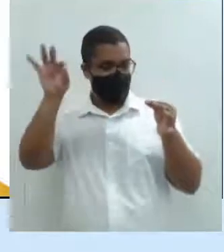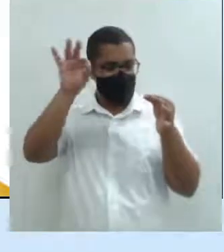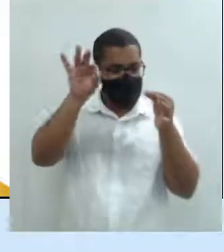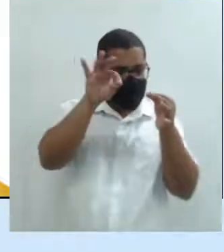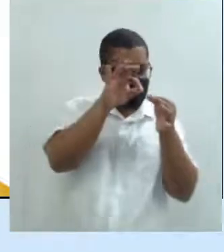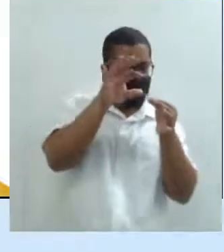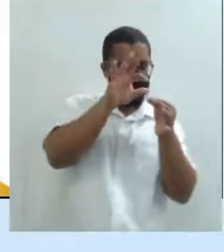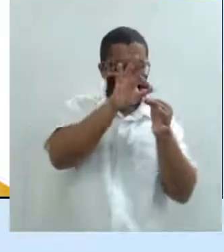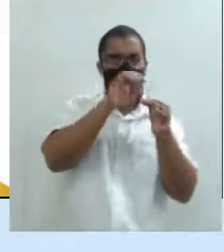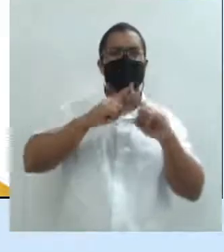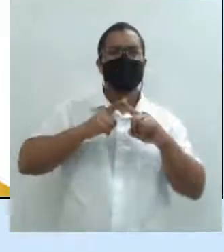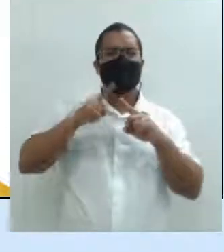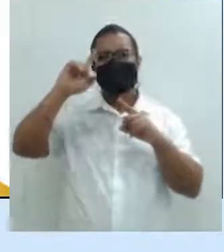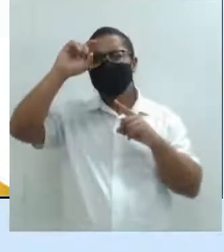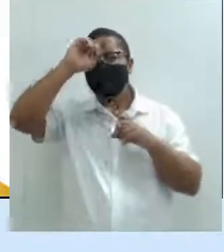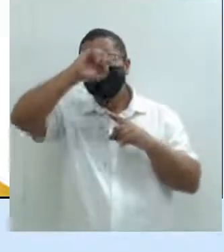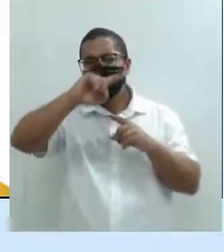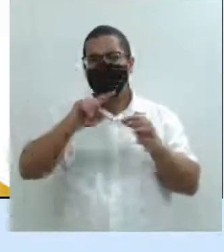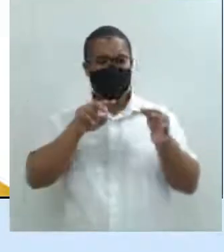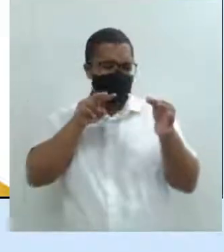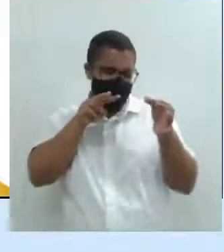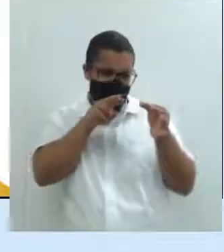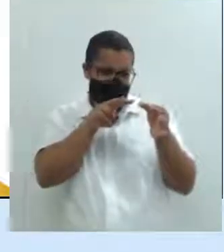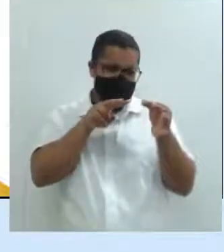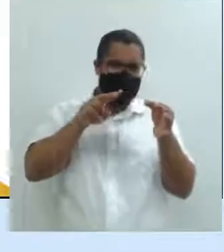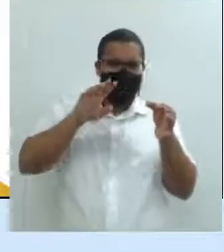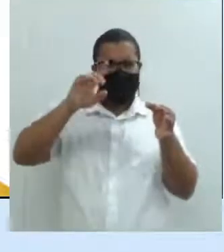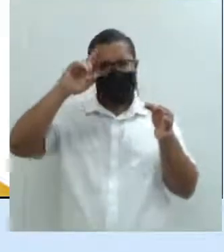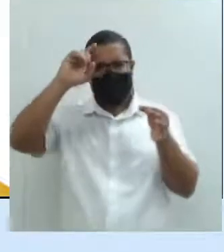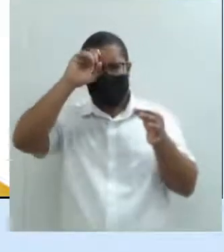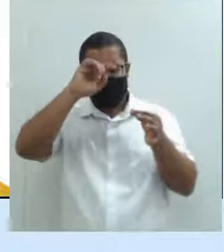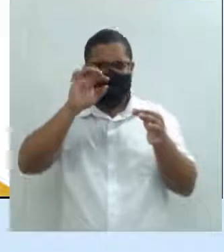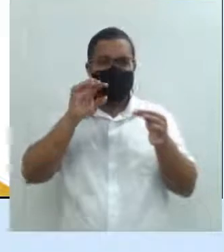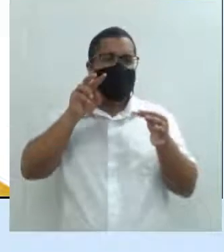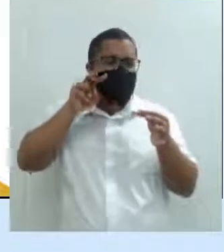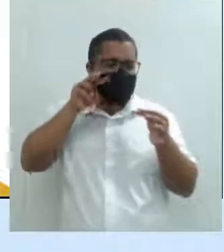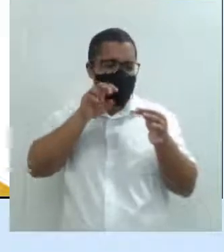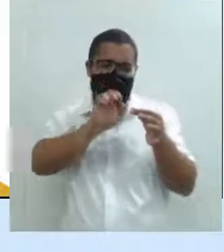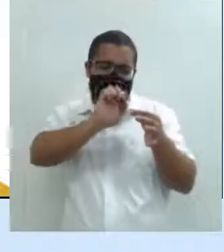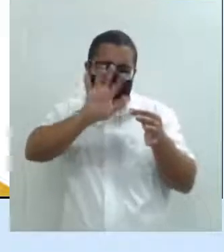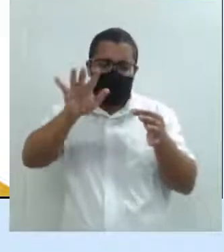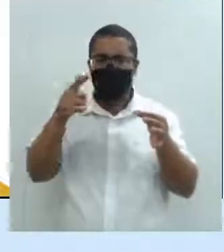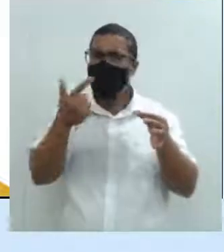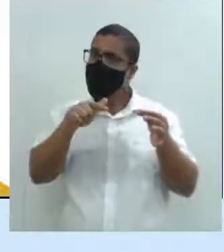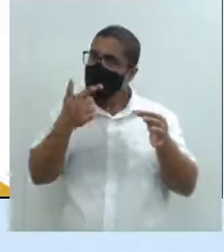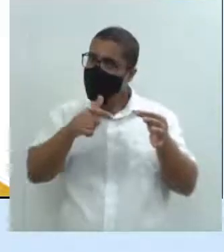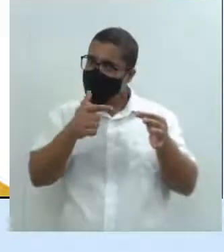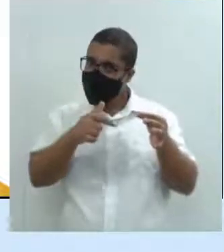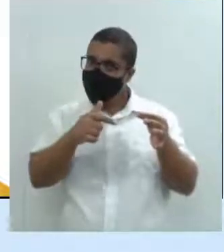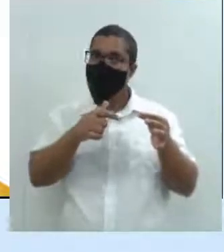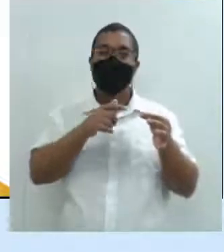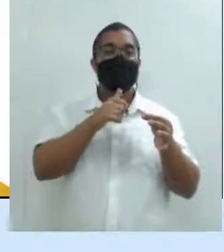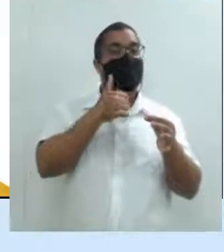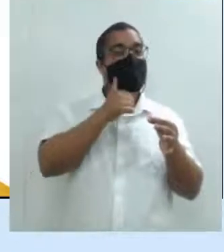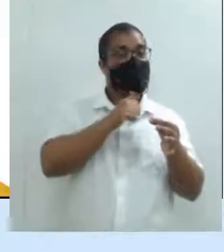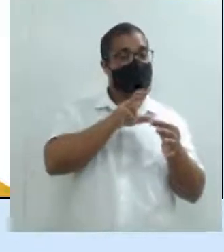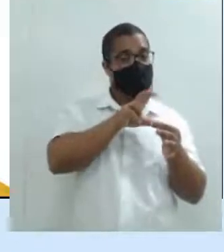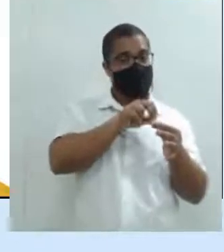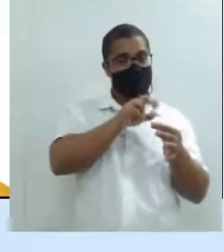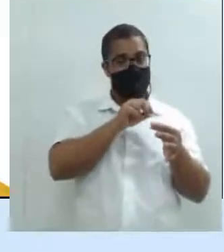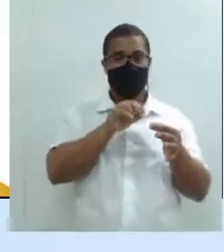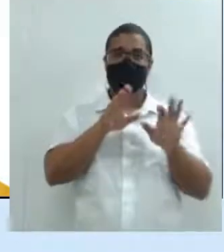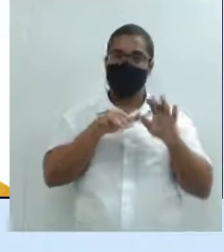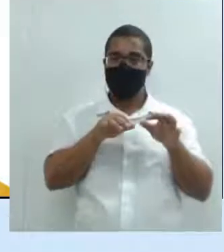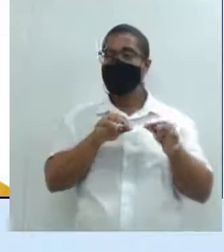Porque é um pouquinho difícil, se tem um pouquinho mais de dificuldade de vista, da visão, provavelmente você já deve ter visto